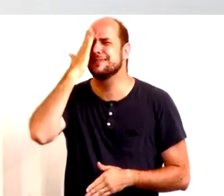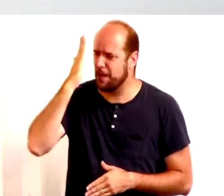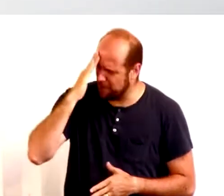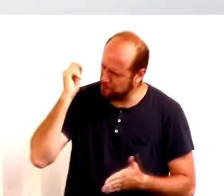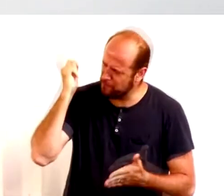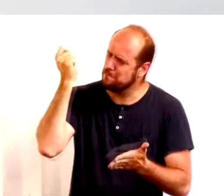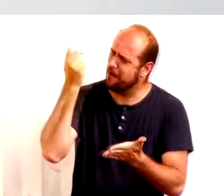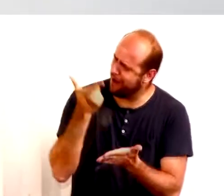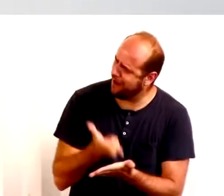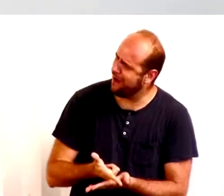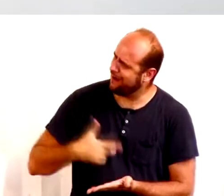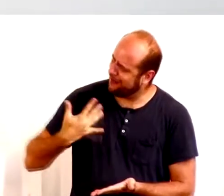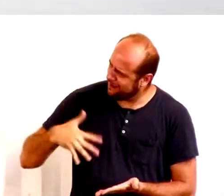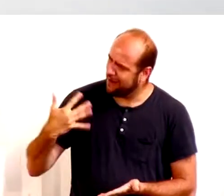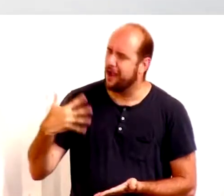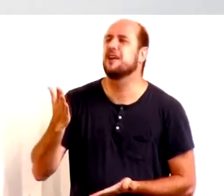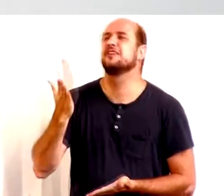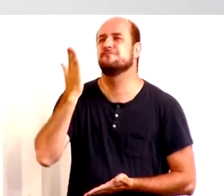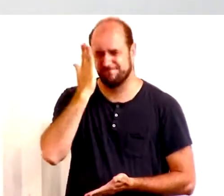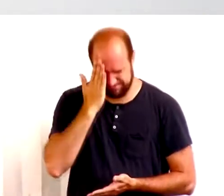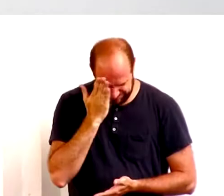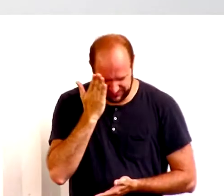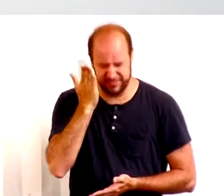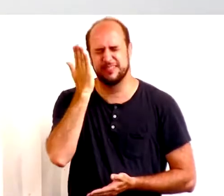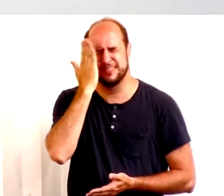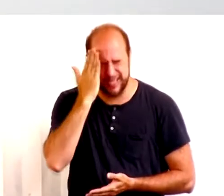preço, sei